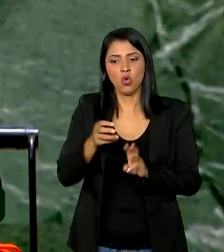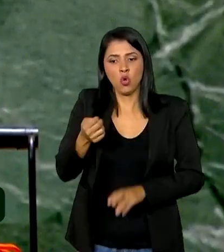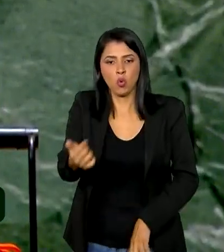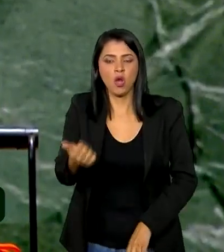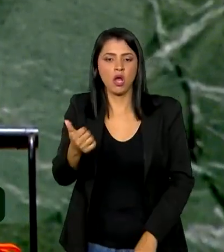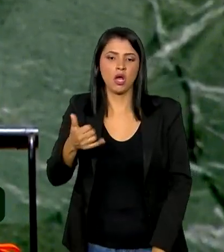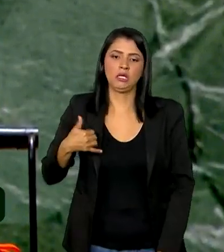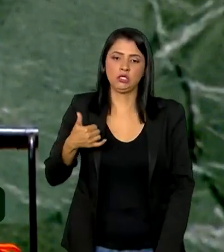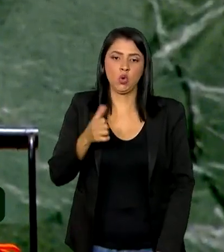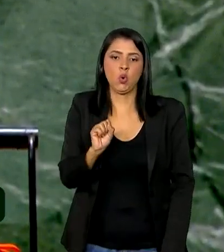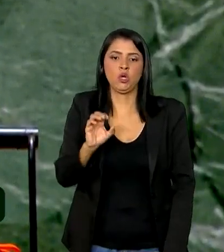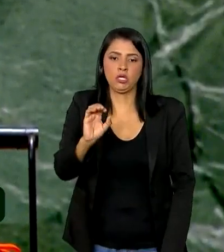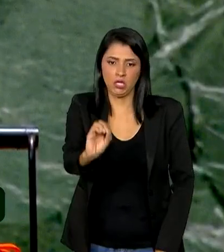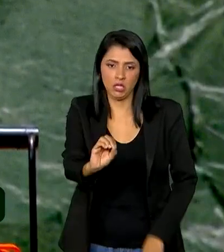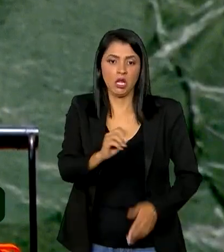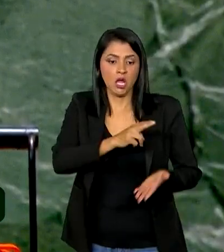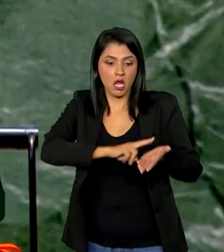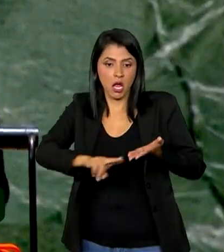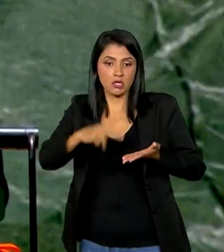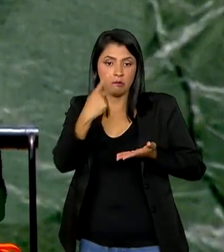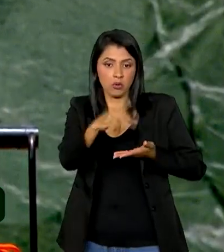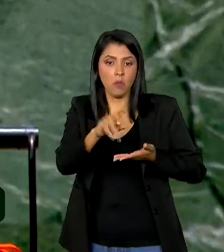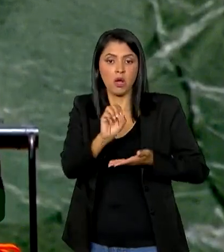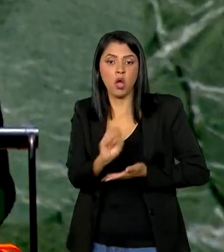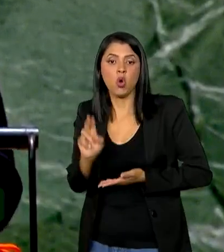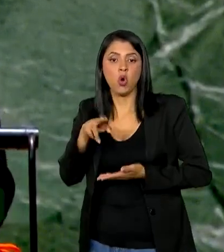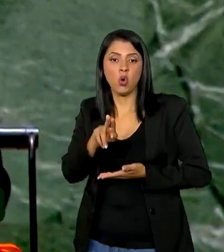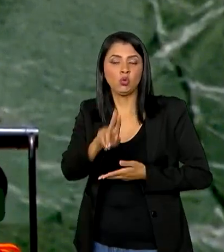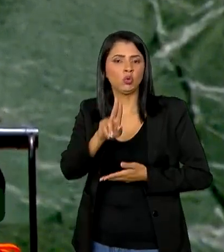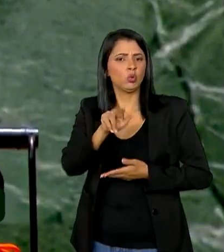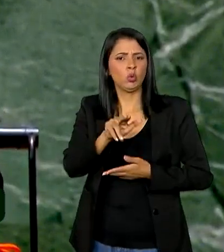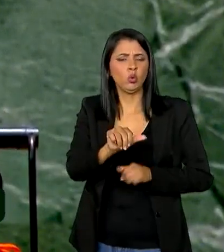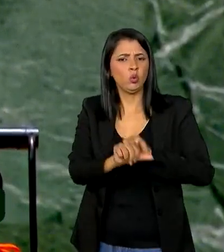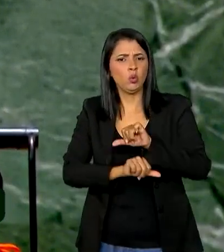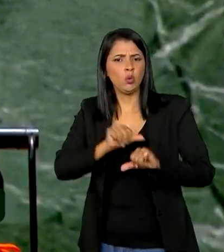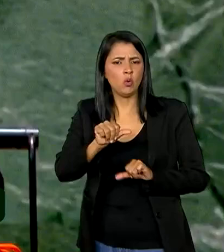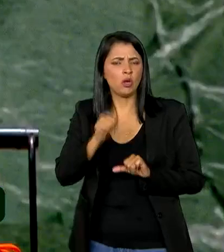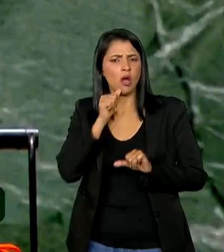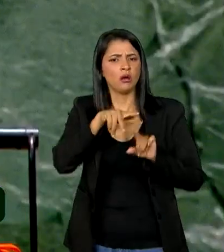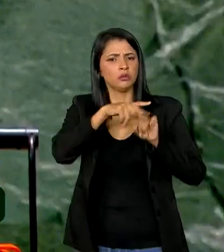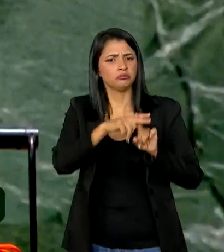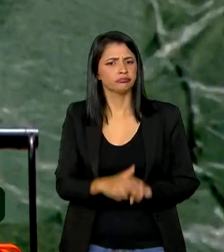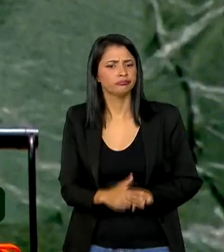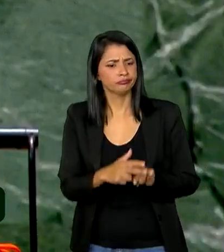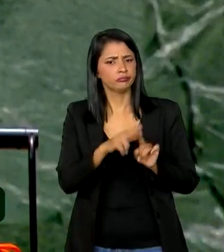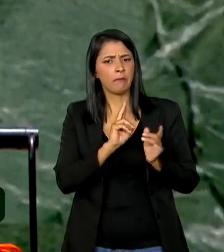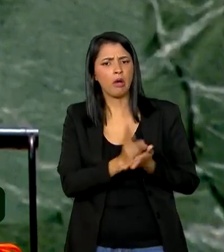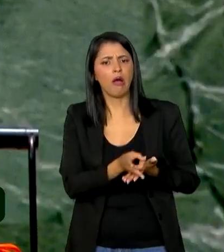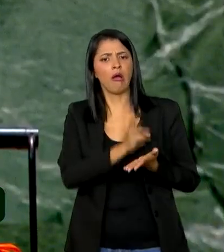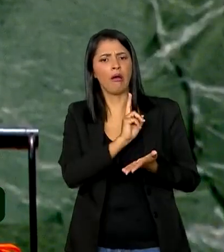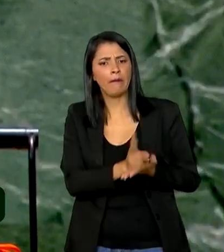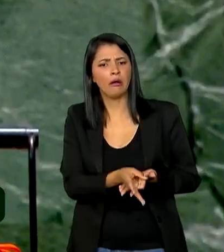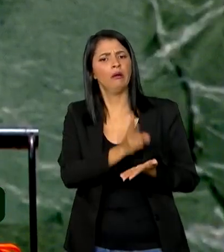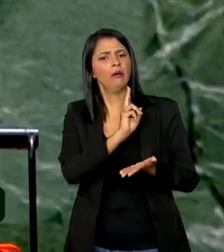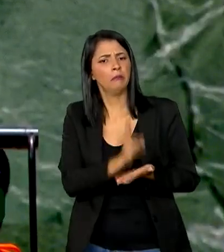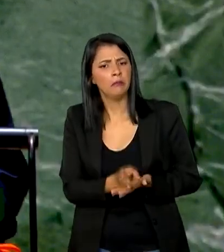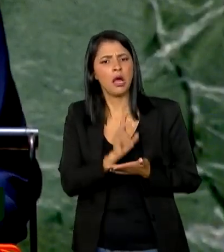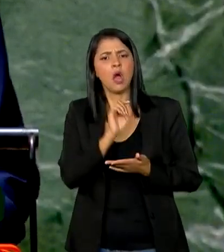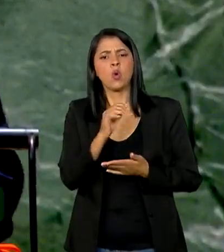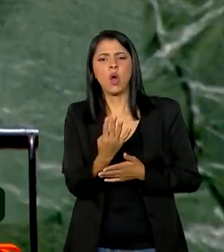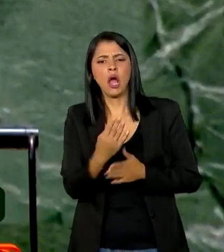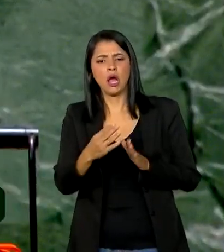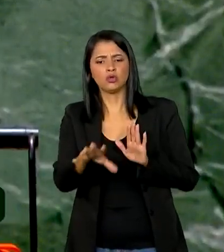dados divulgados há 2 meses pela FAO sobre o estado da insegurança alimentar no mundo são estarrecedores.